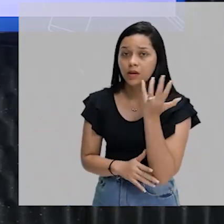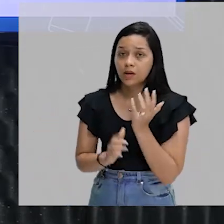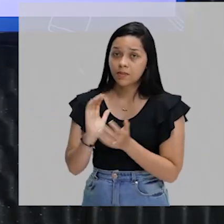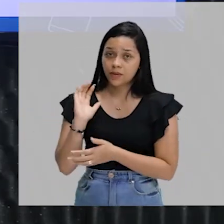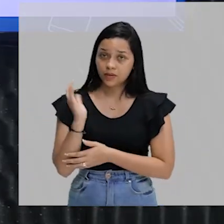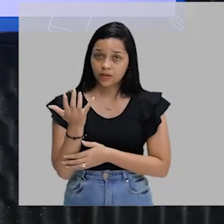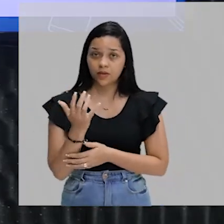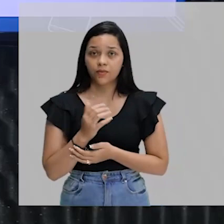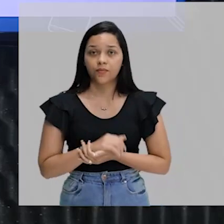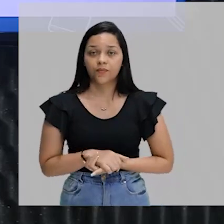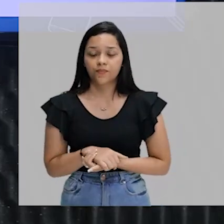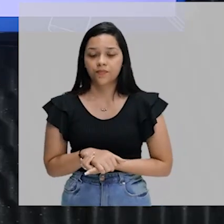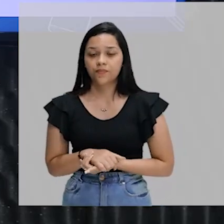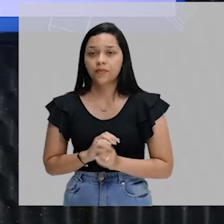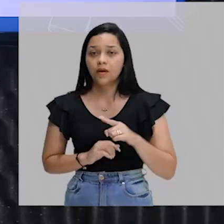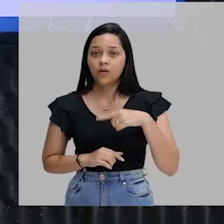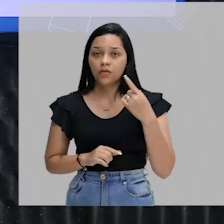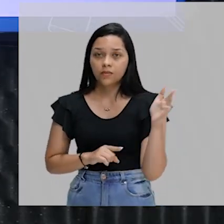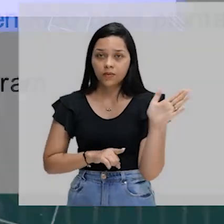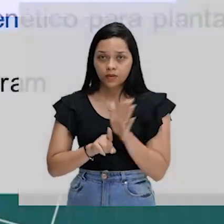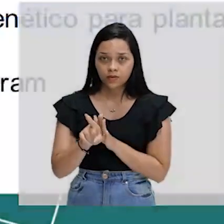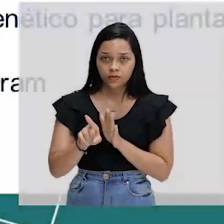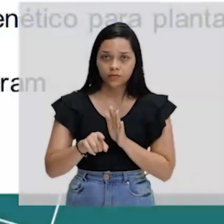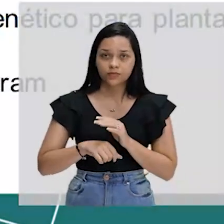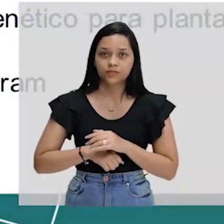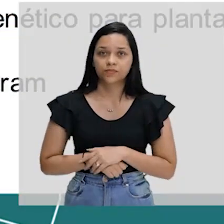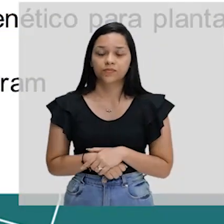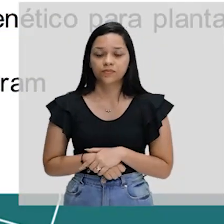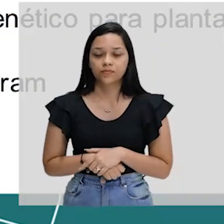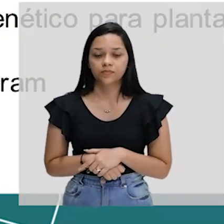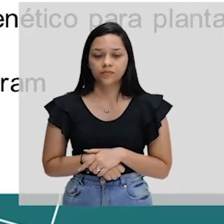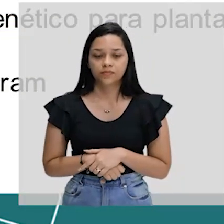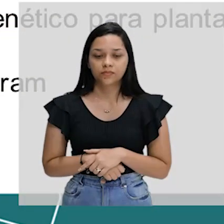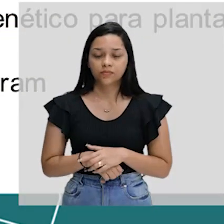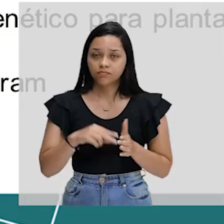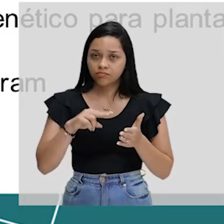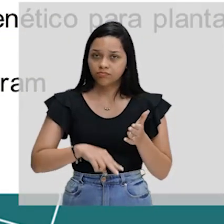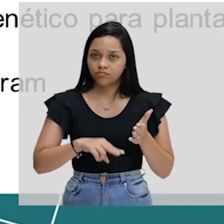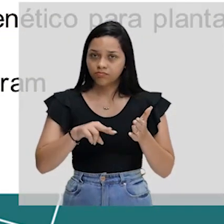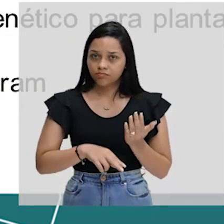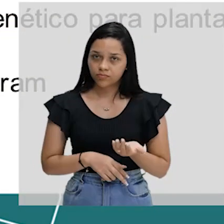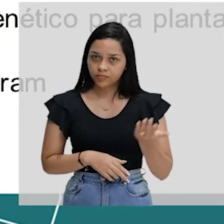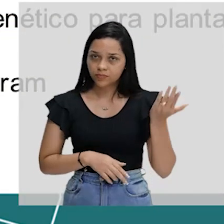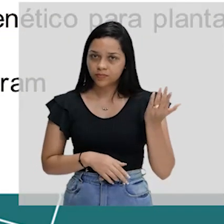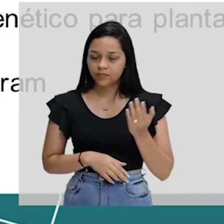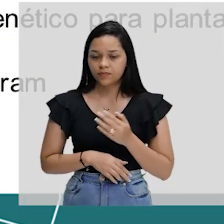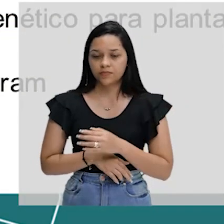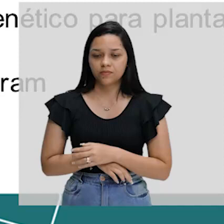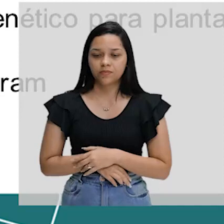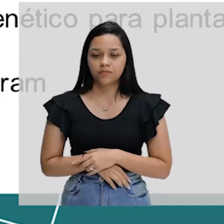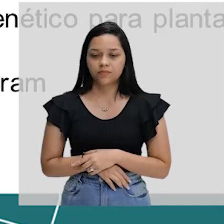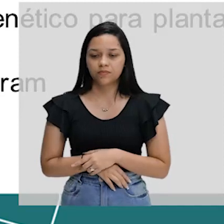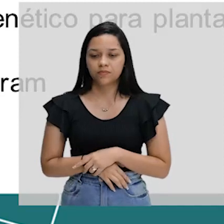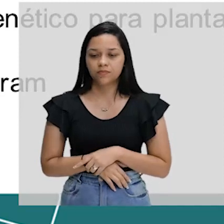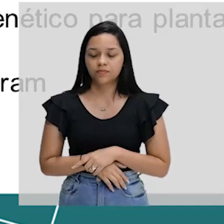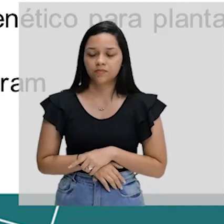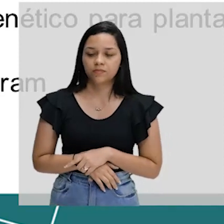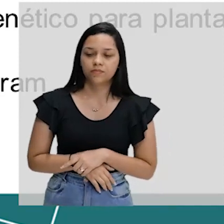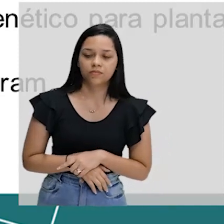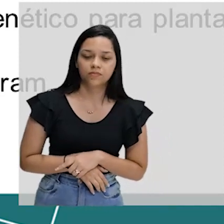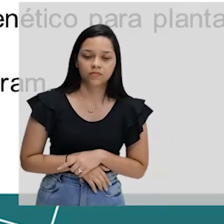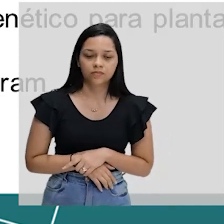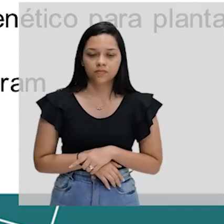Tá? Próxima questão. Recentemente foram constatados casos de transporte